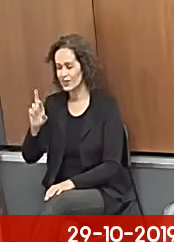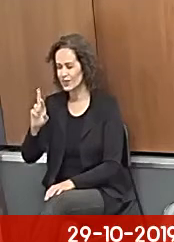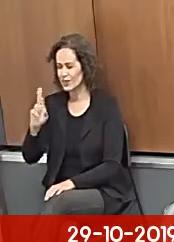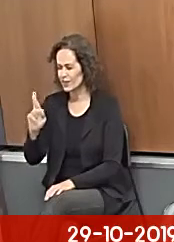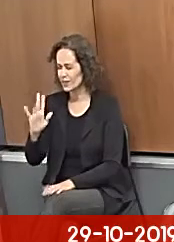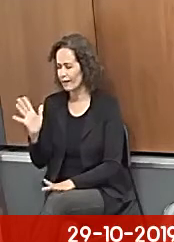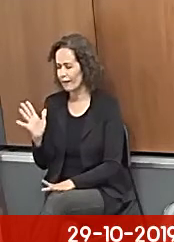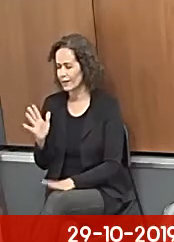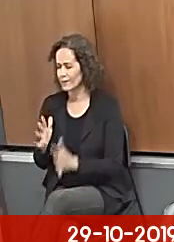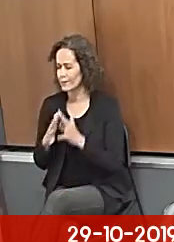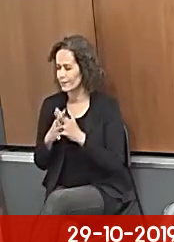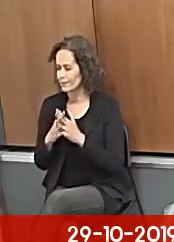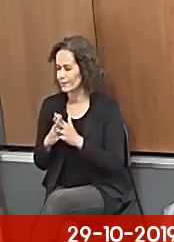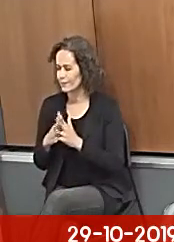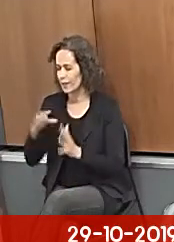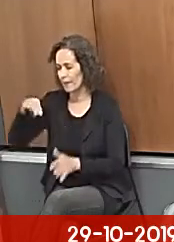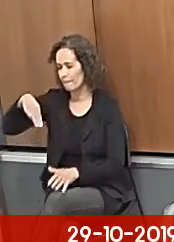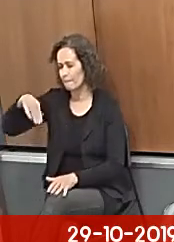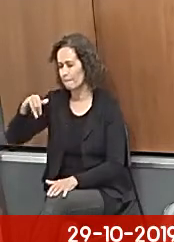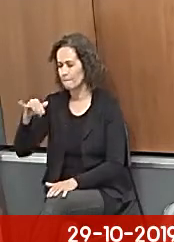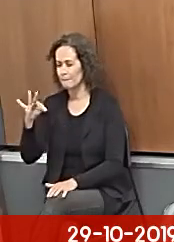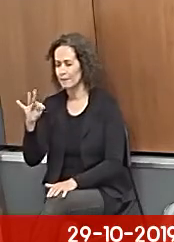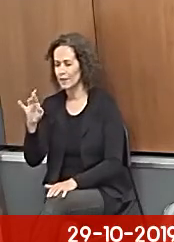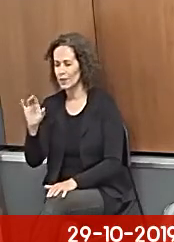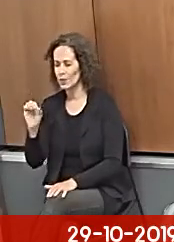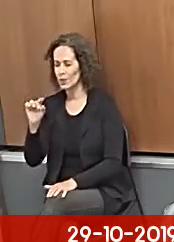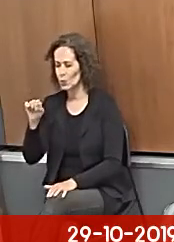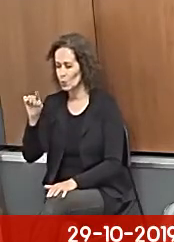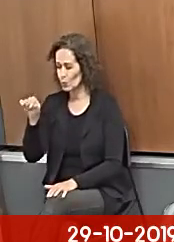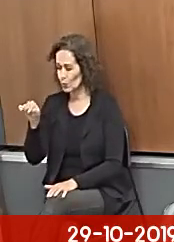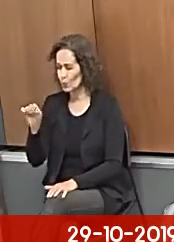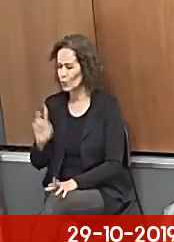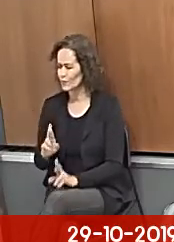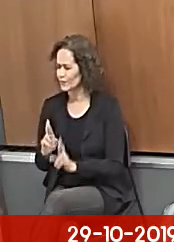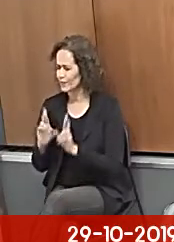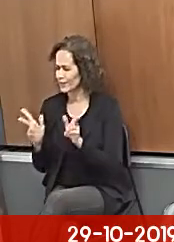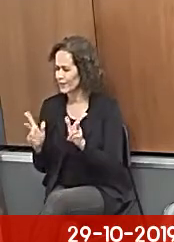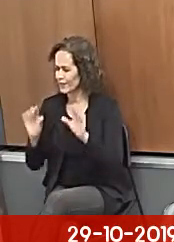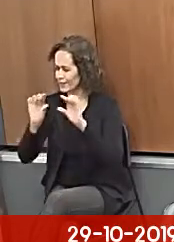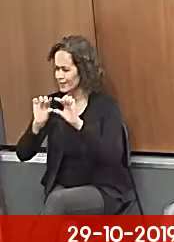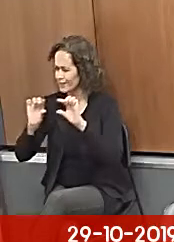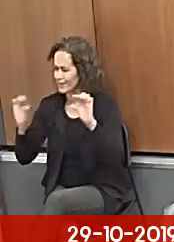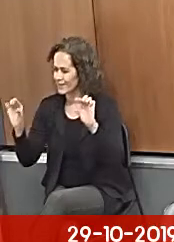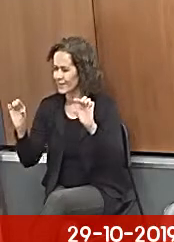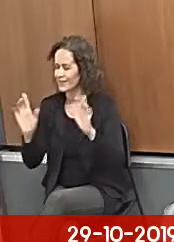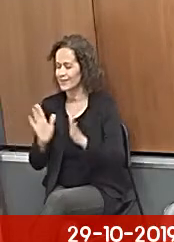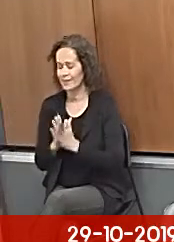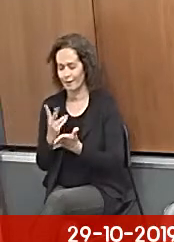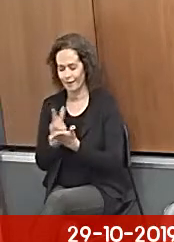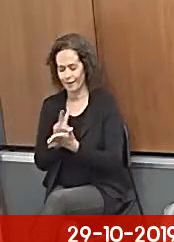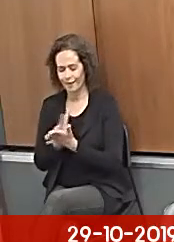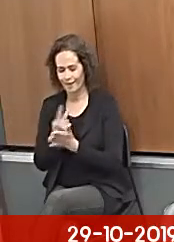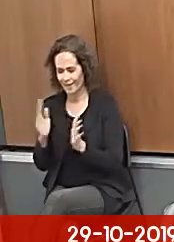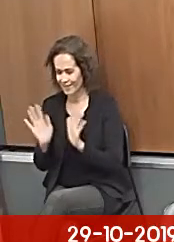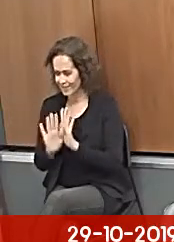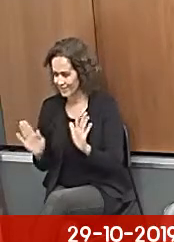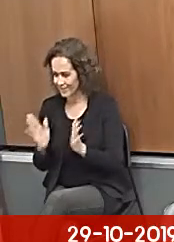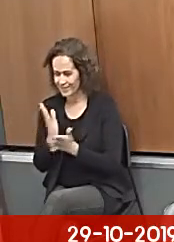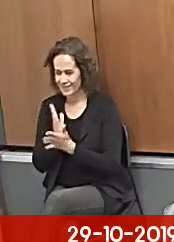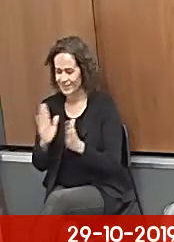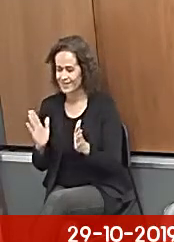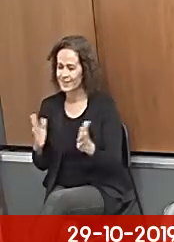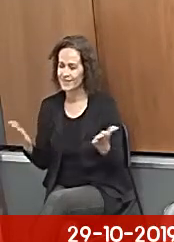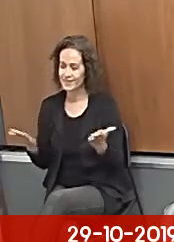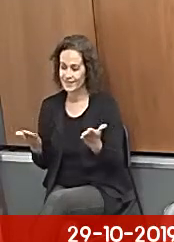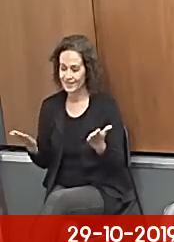entende, mas Mitrô é o sobrenome, não é isso? Eu já fui informado aqui, não erro mais. Mas agora nós